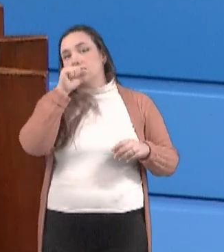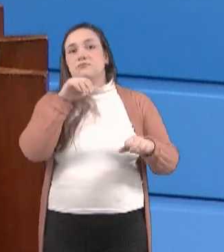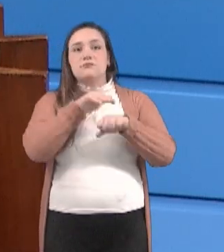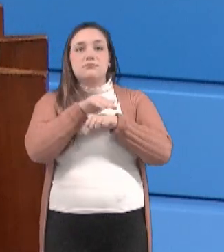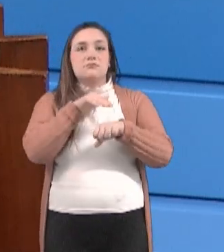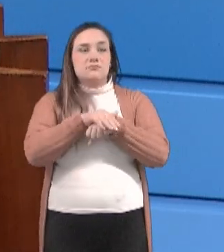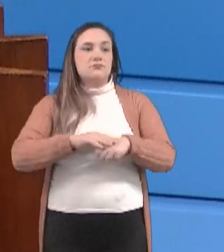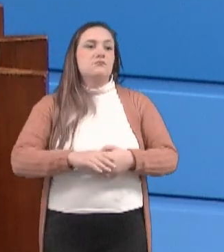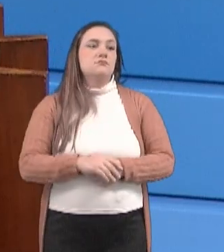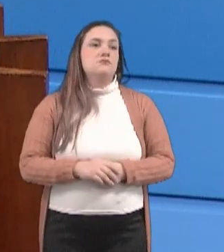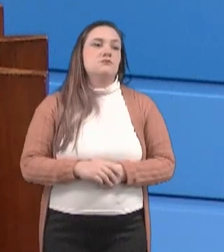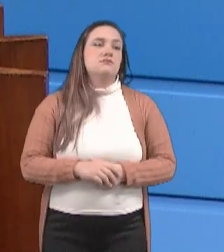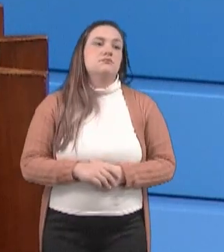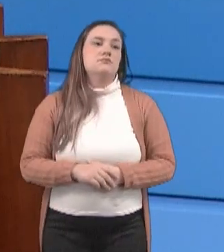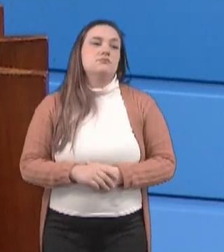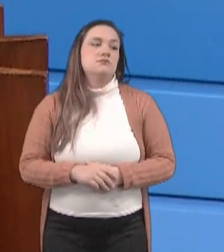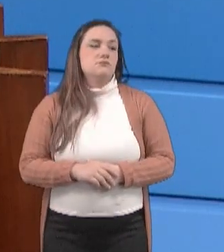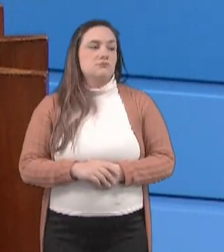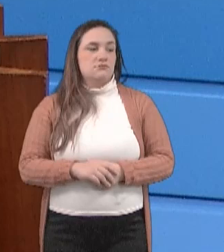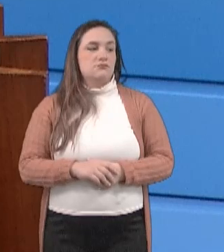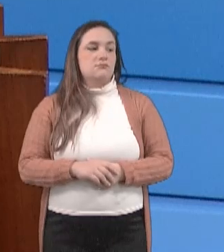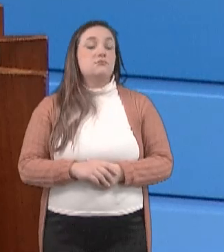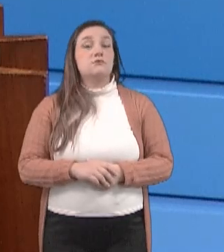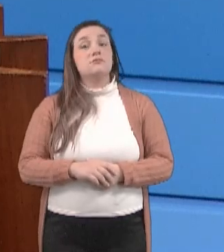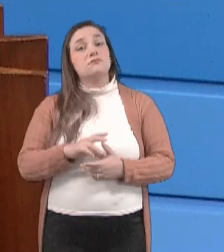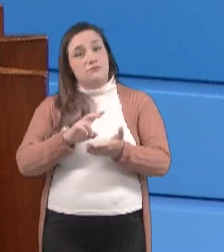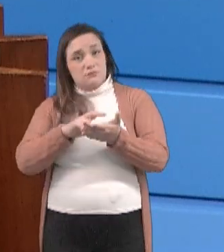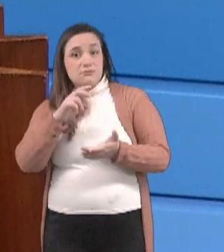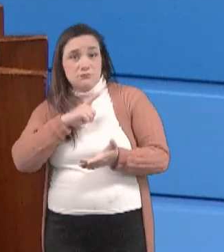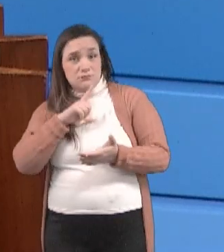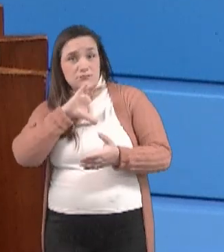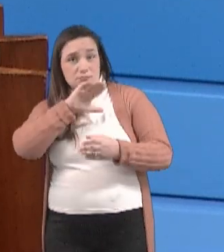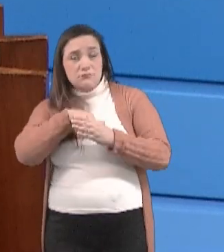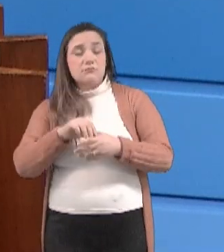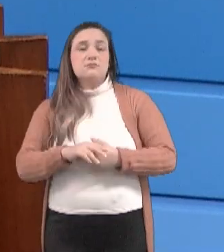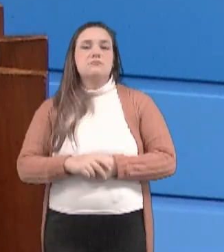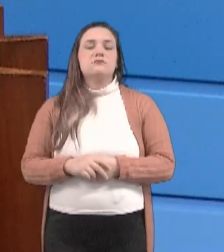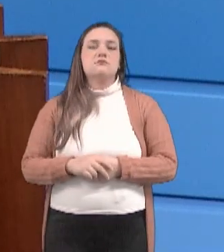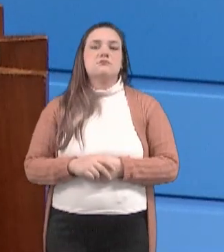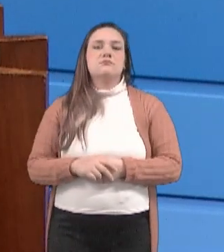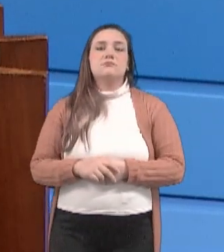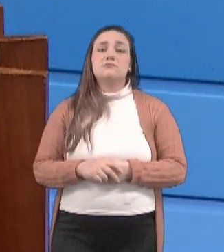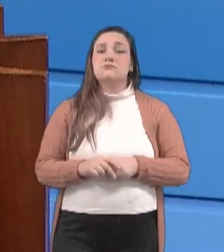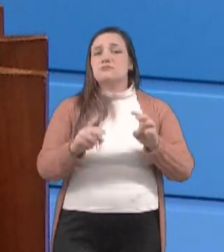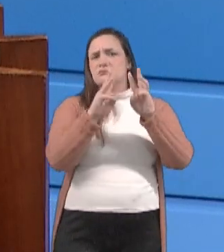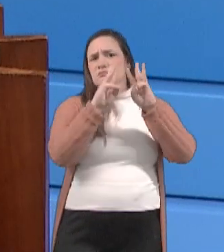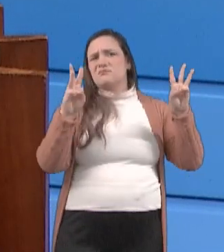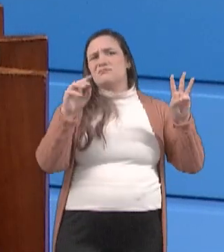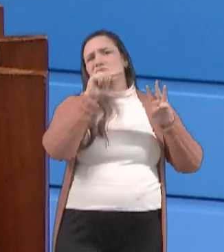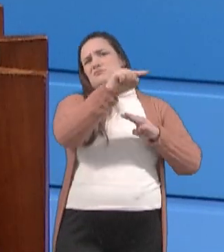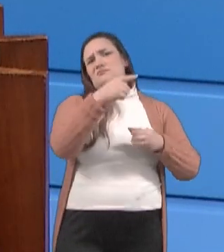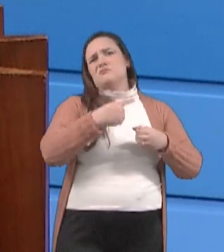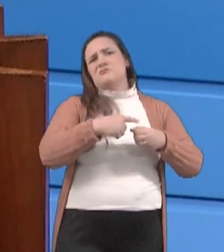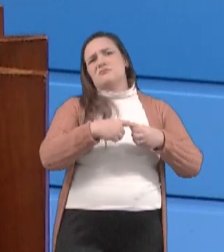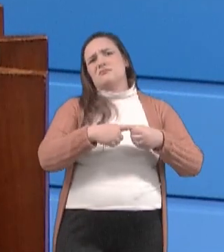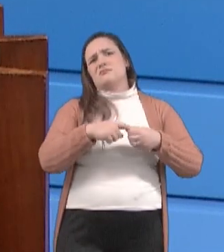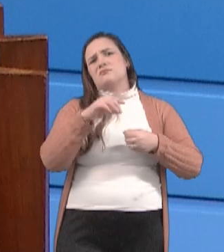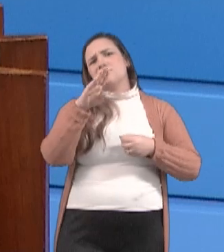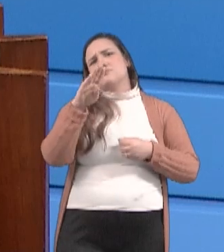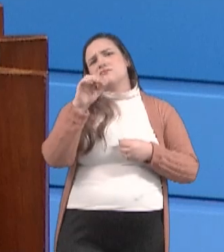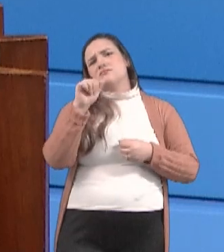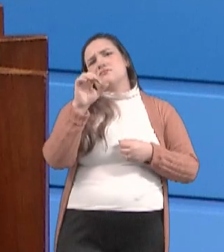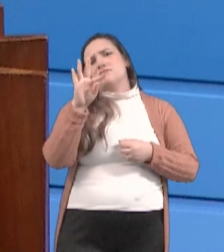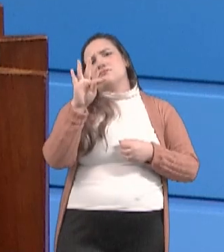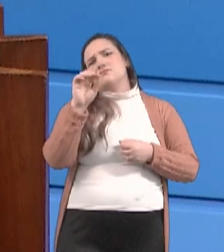as eleições para acontecerem no dia seguinte, de manhã, um site lá do município de Bataguaçu